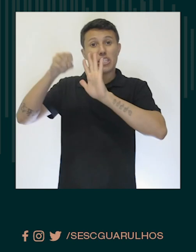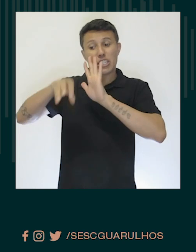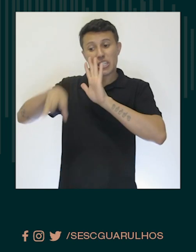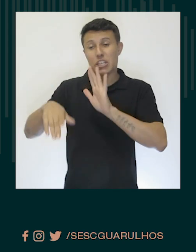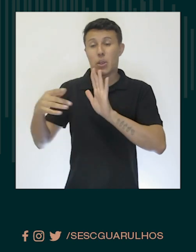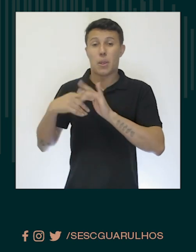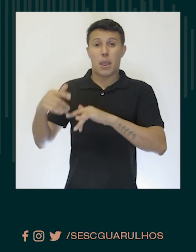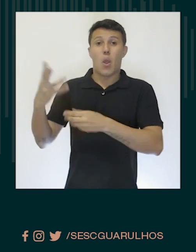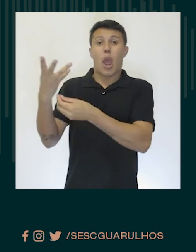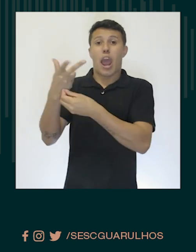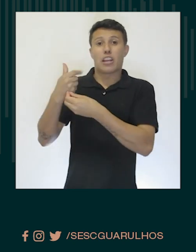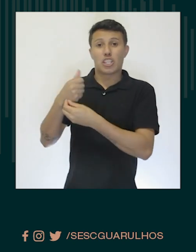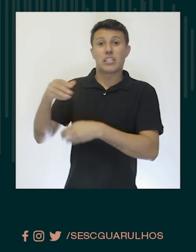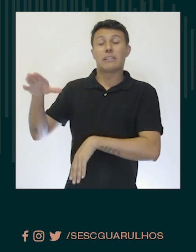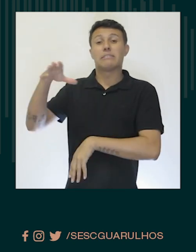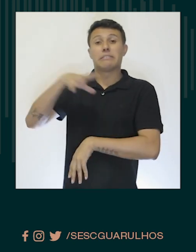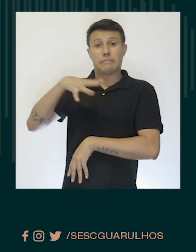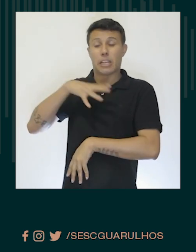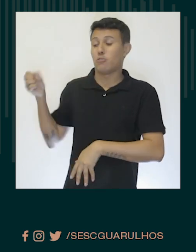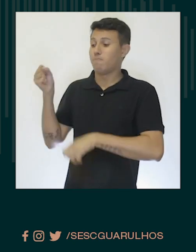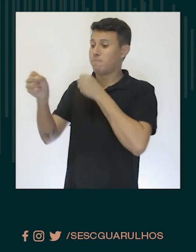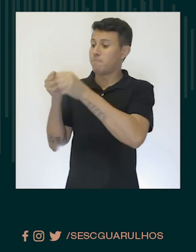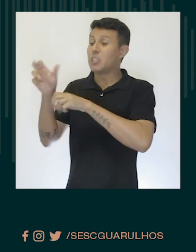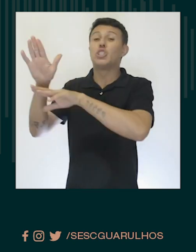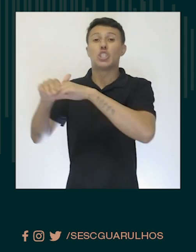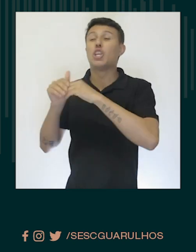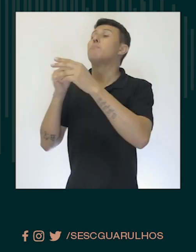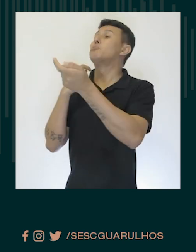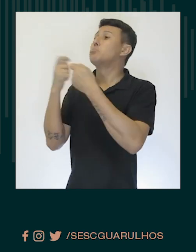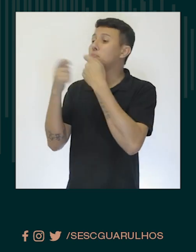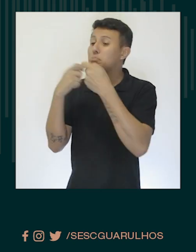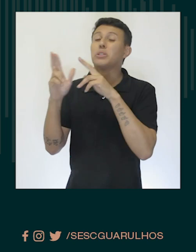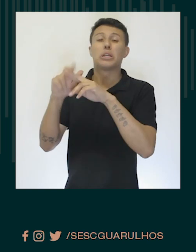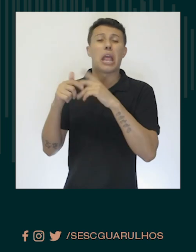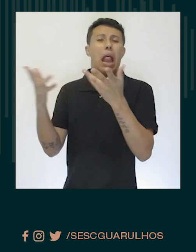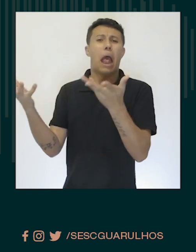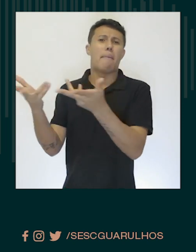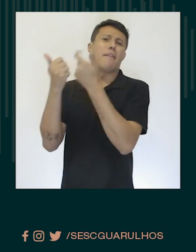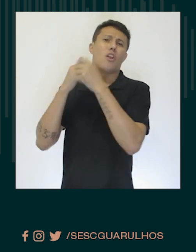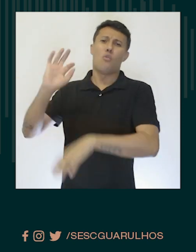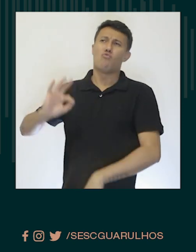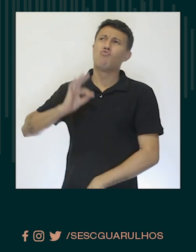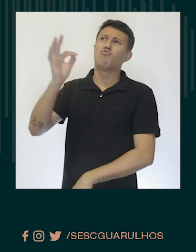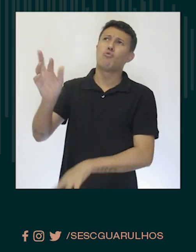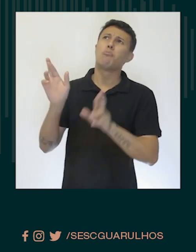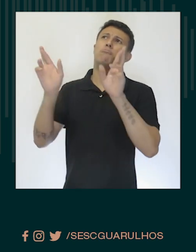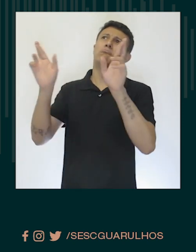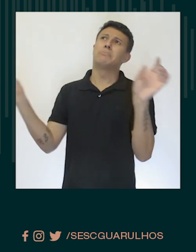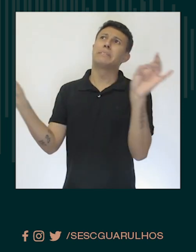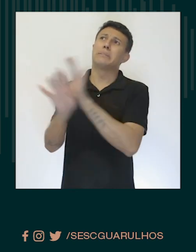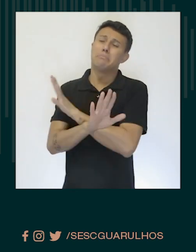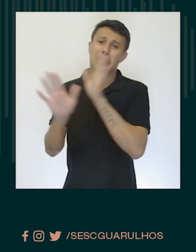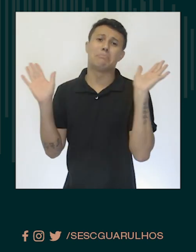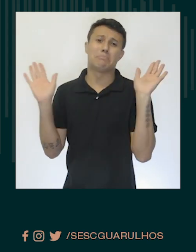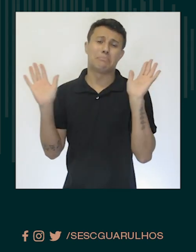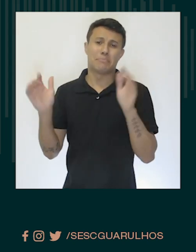são artistas incríveis. E se um dia, futuramente, quando isso passar, eu poder realizar esse